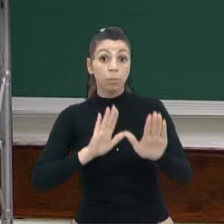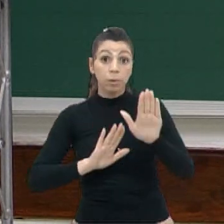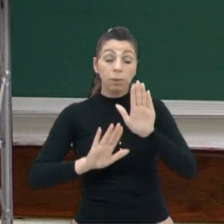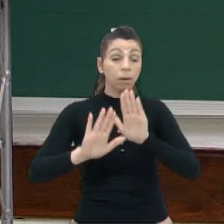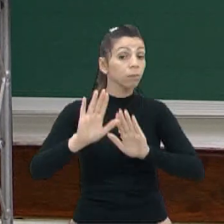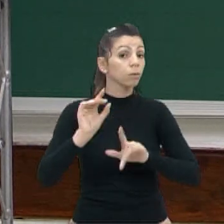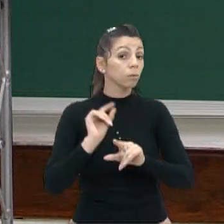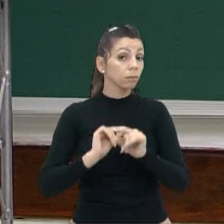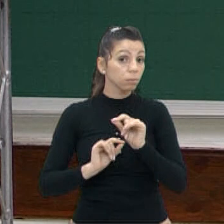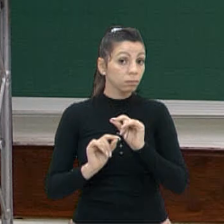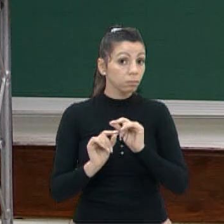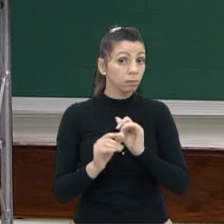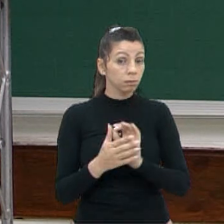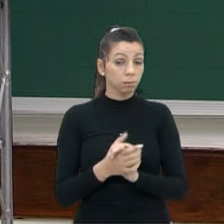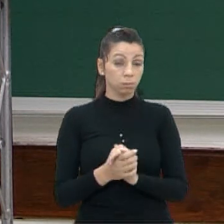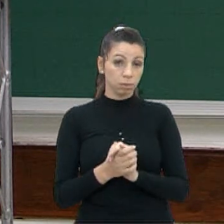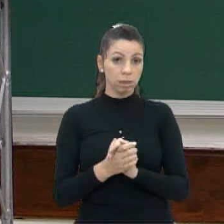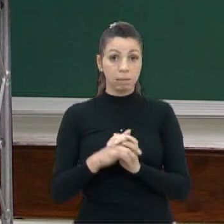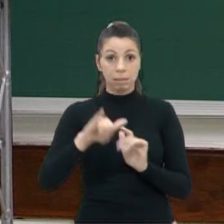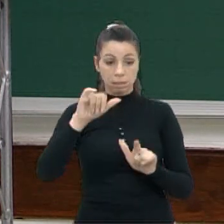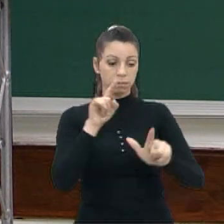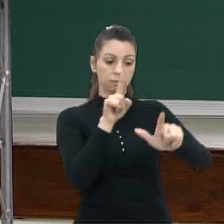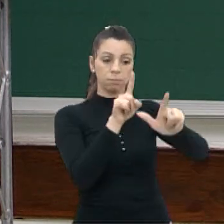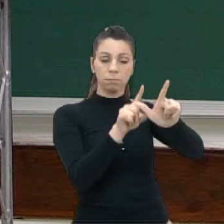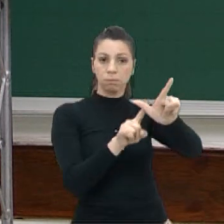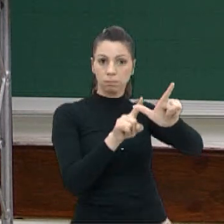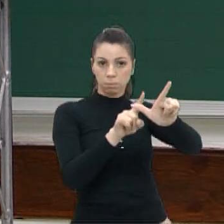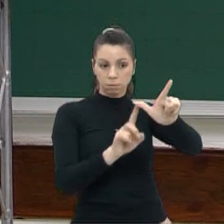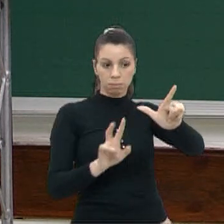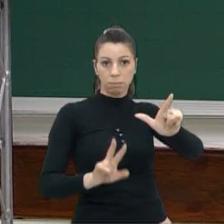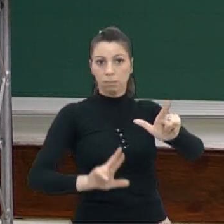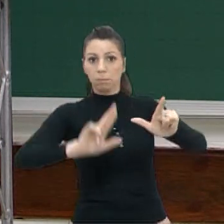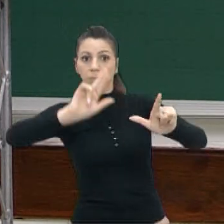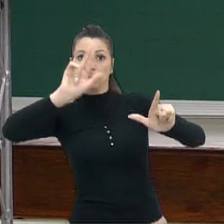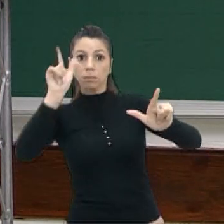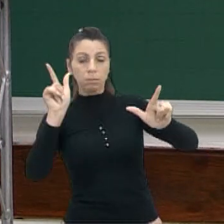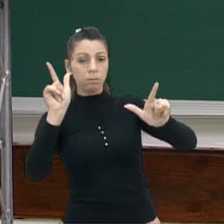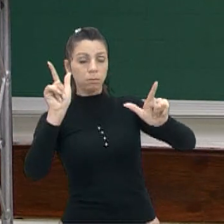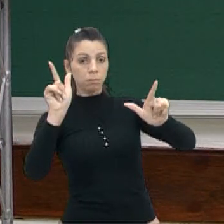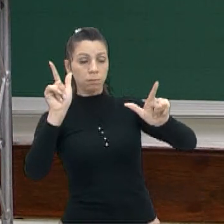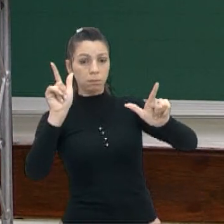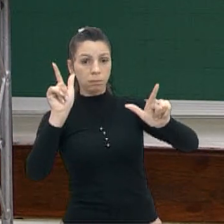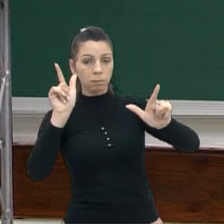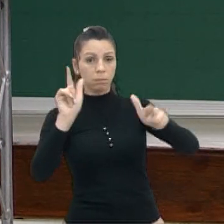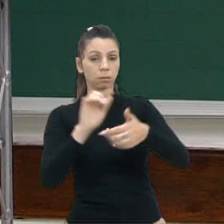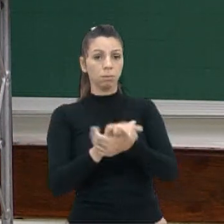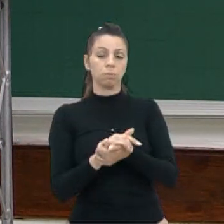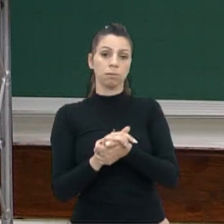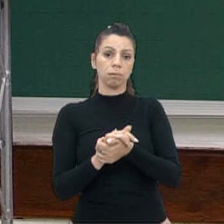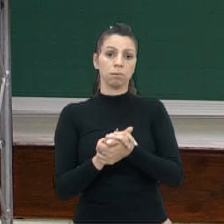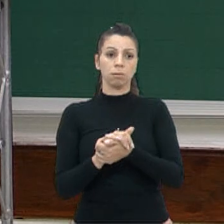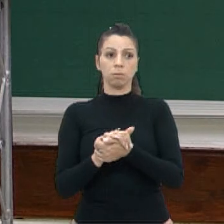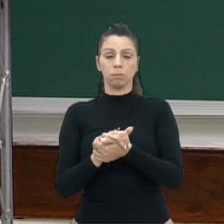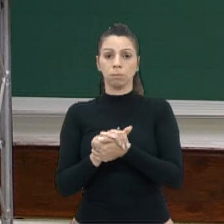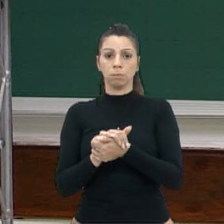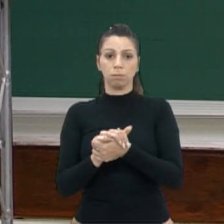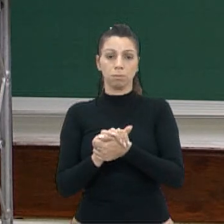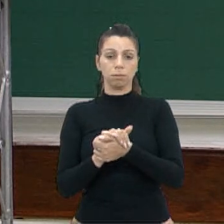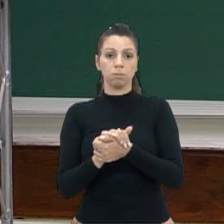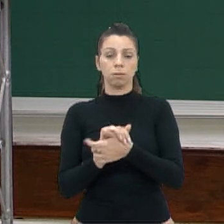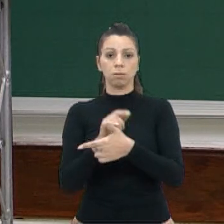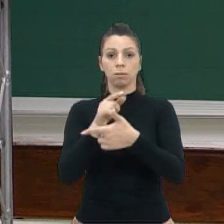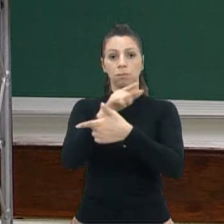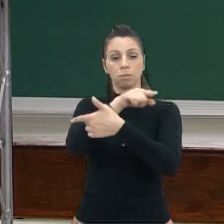o cuidado? Se a tua letra diferente está no divisor, que é o termo que